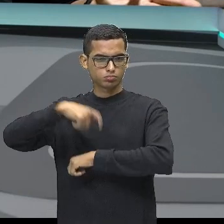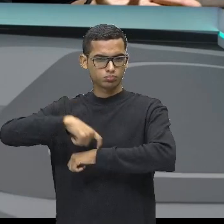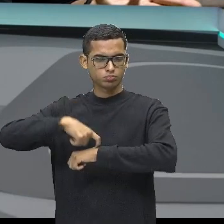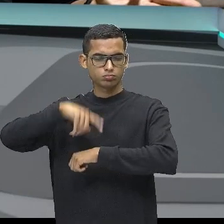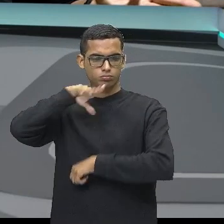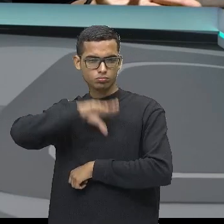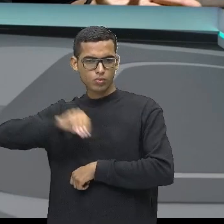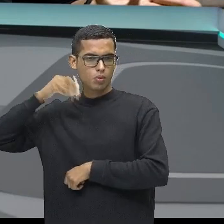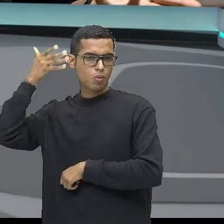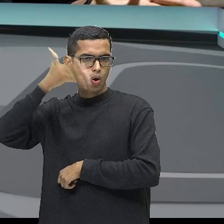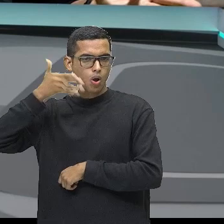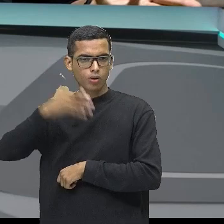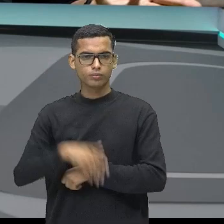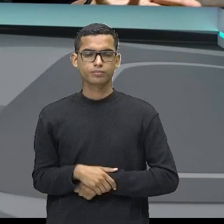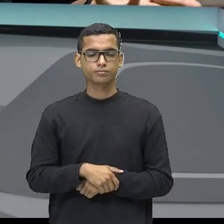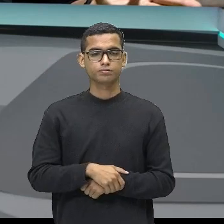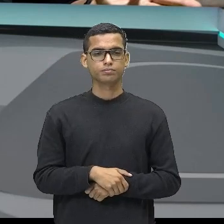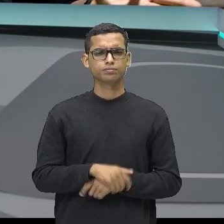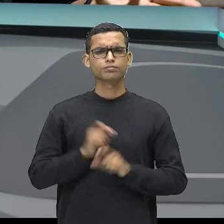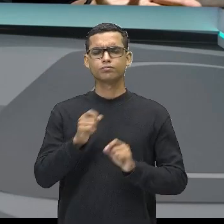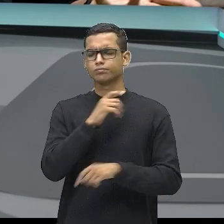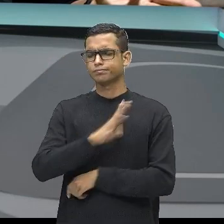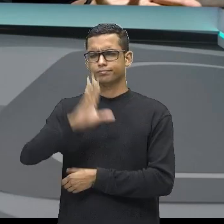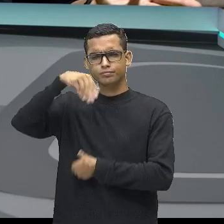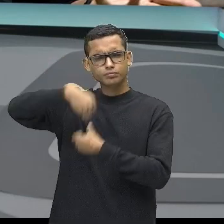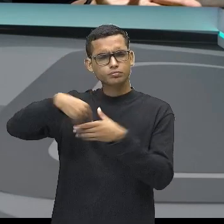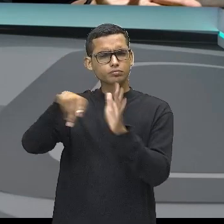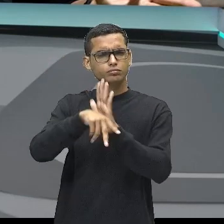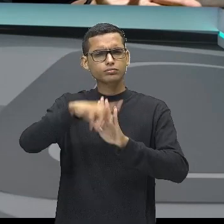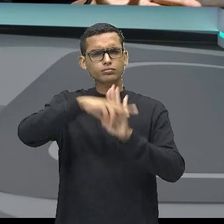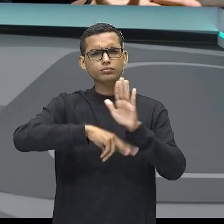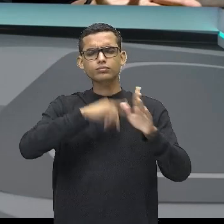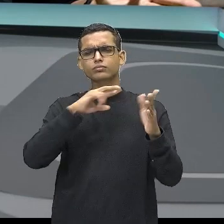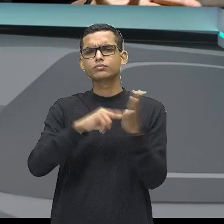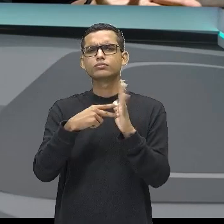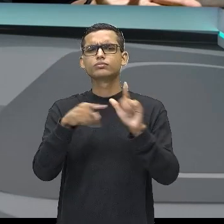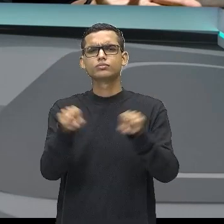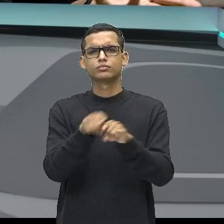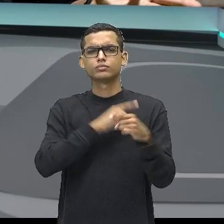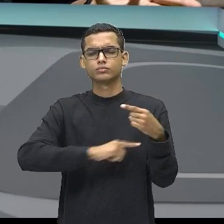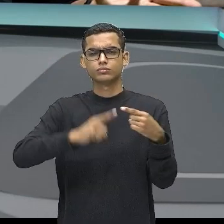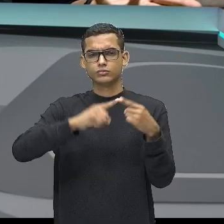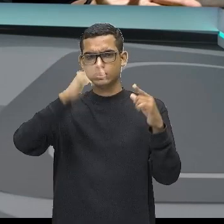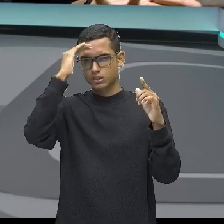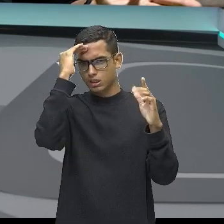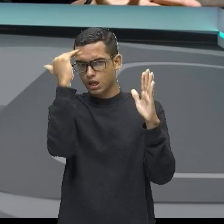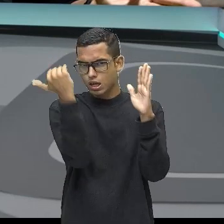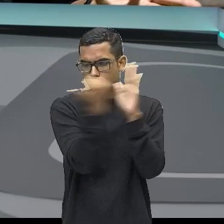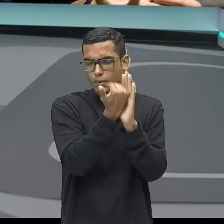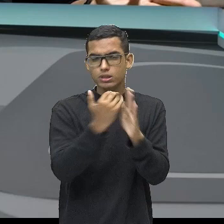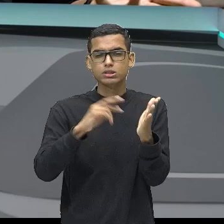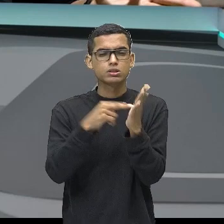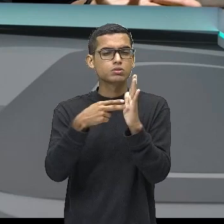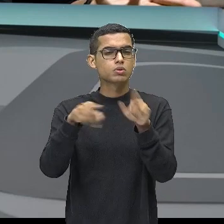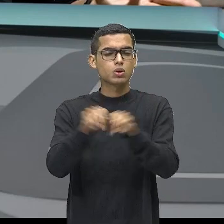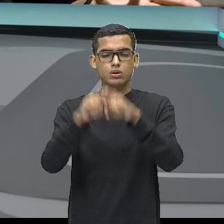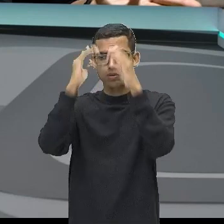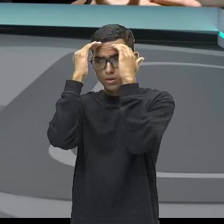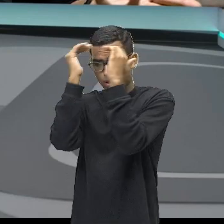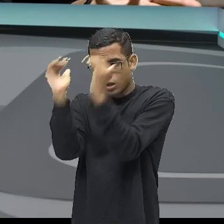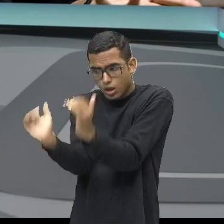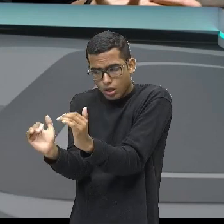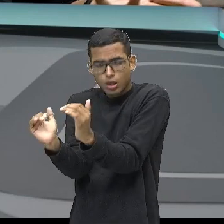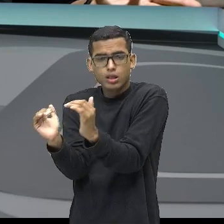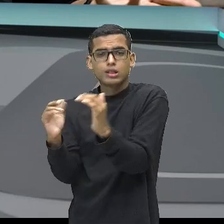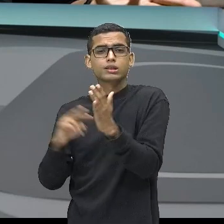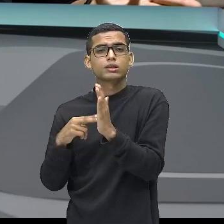diz respeito, significa que um não pode interromper o outro. Um tem que esperar o outro falar, apresentar